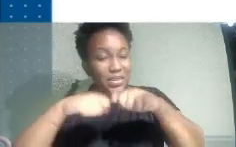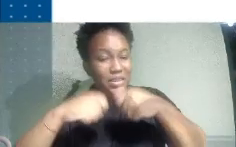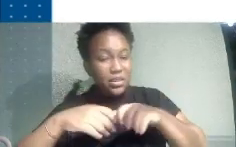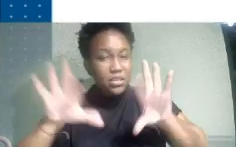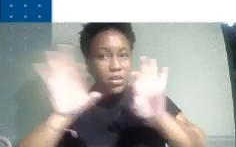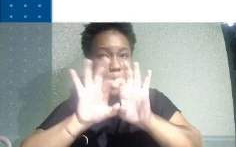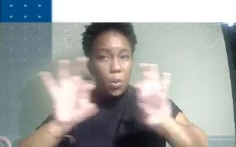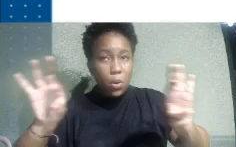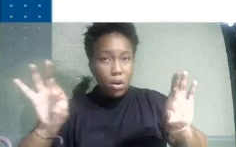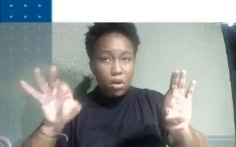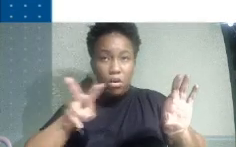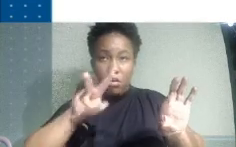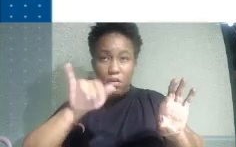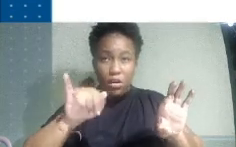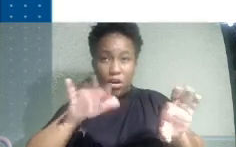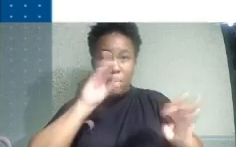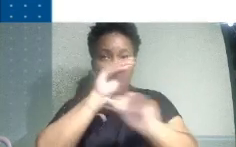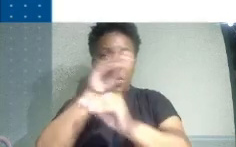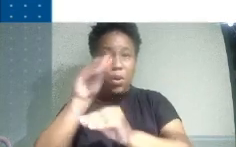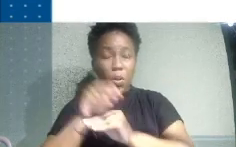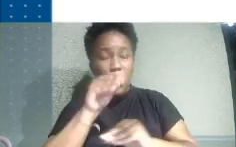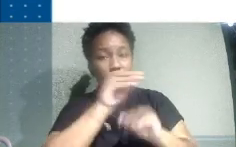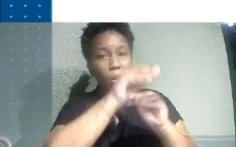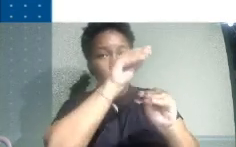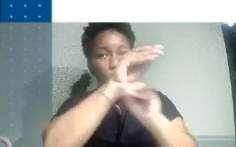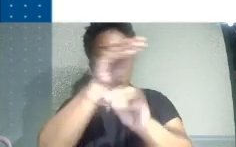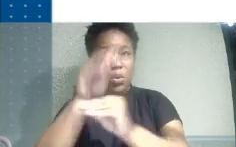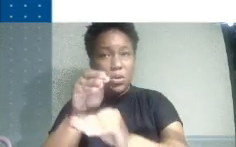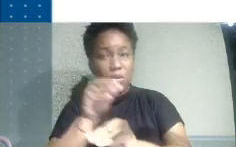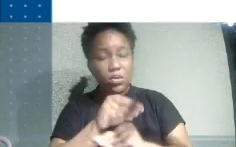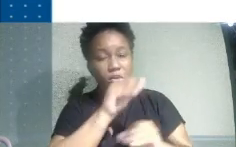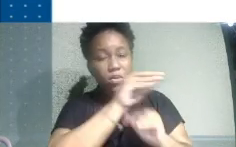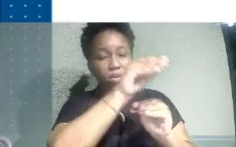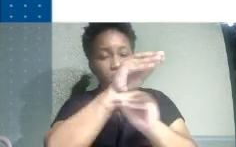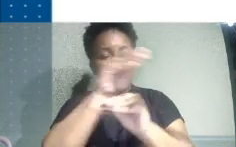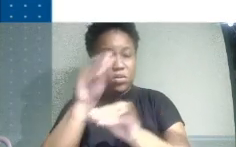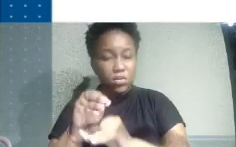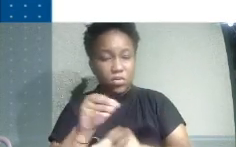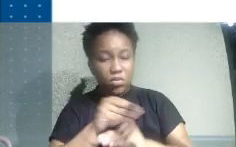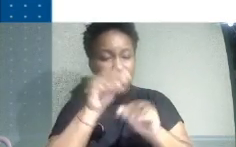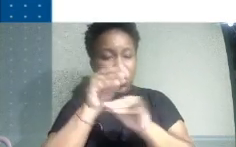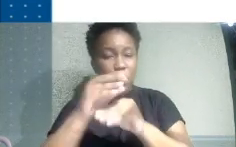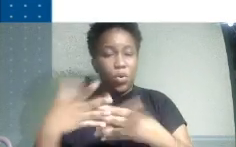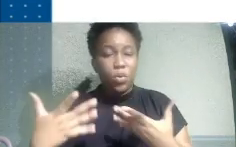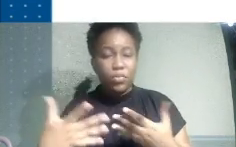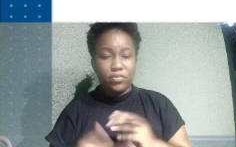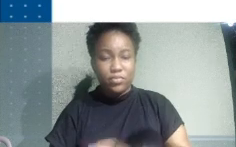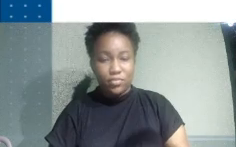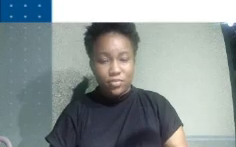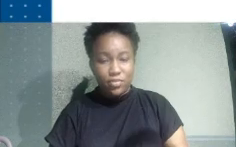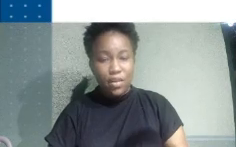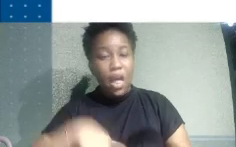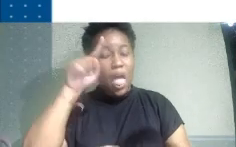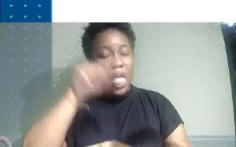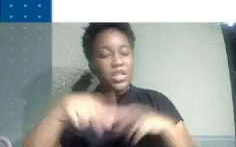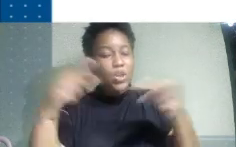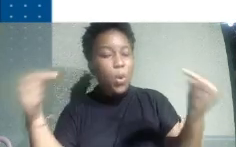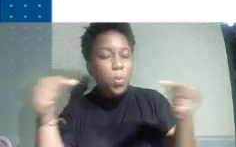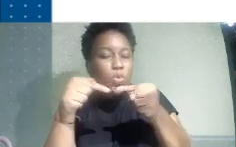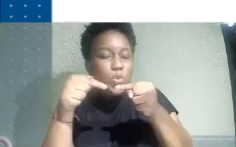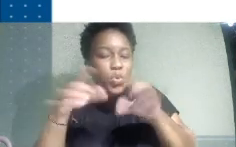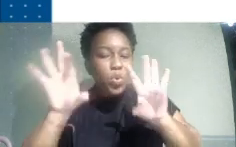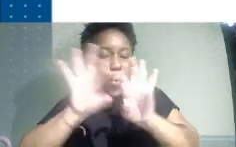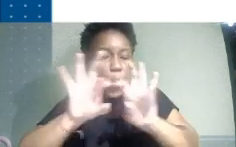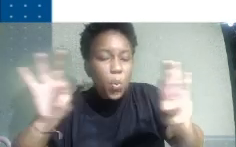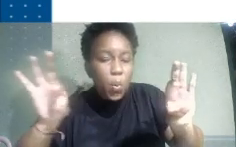vai proteger ou conduzir os fios e cabos até os pontos de utilização. Essa é a função dos tubos, também conhecido